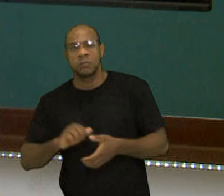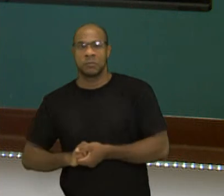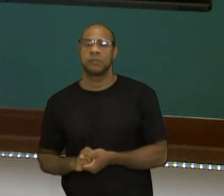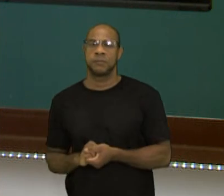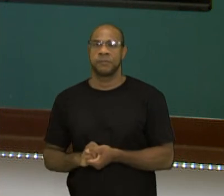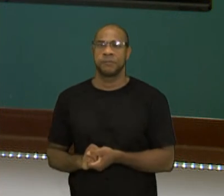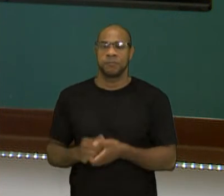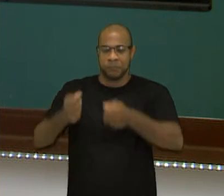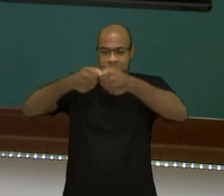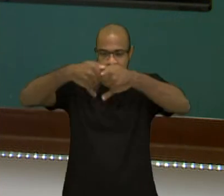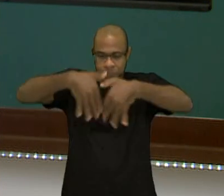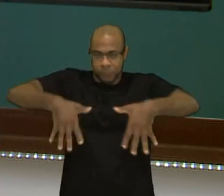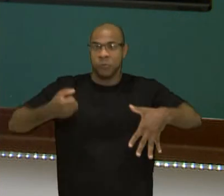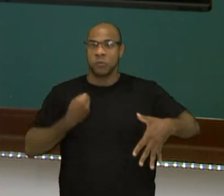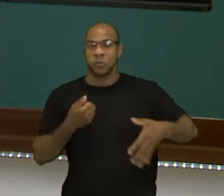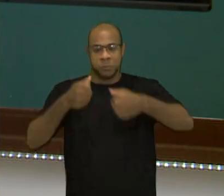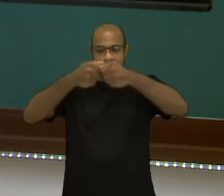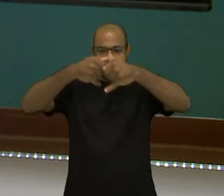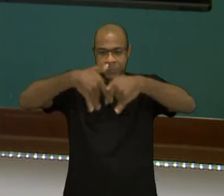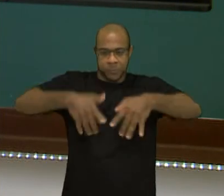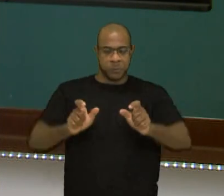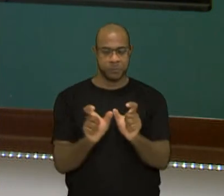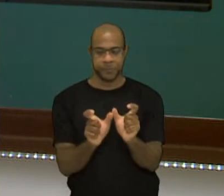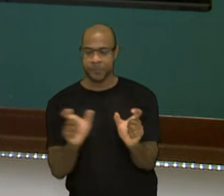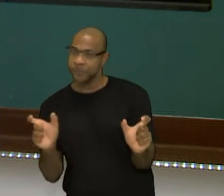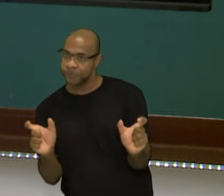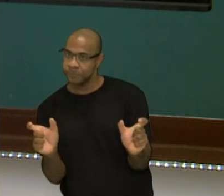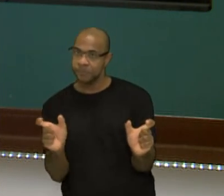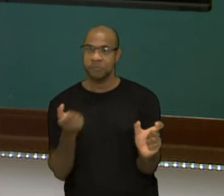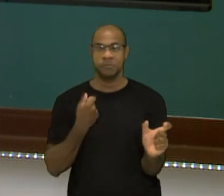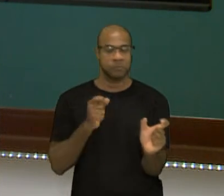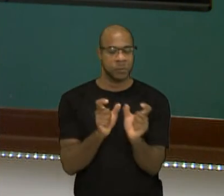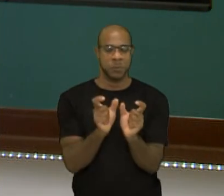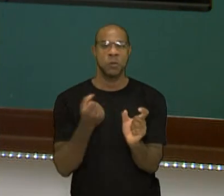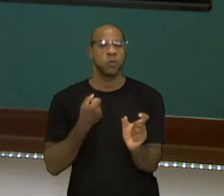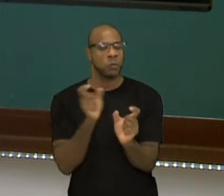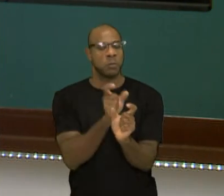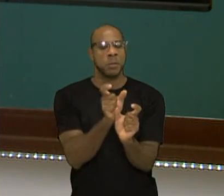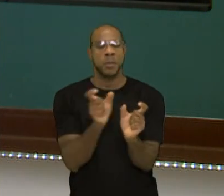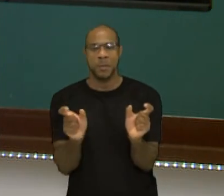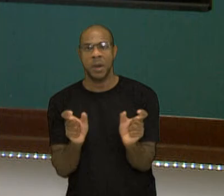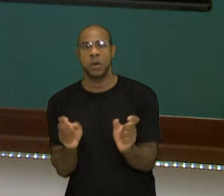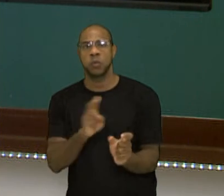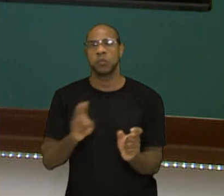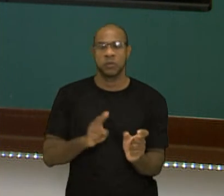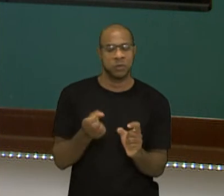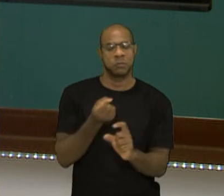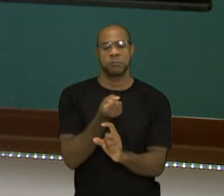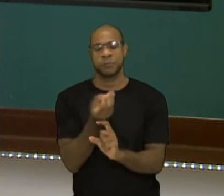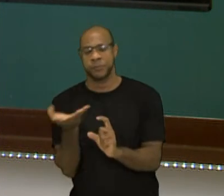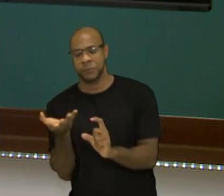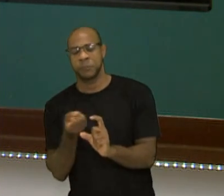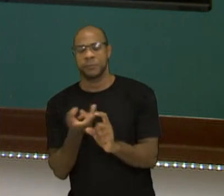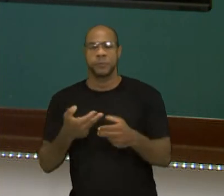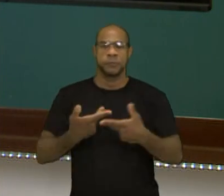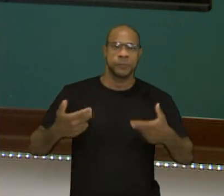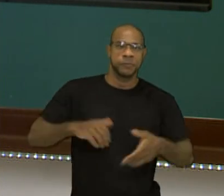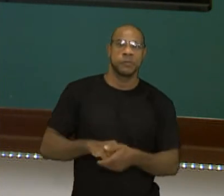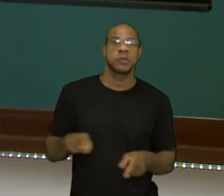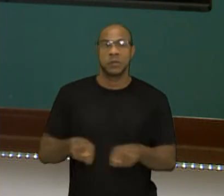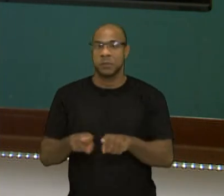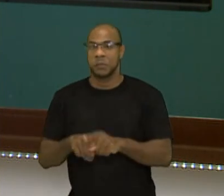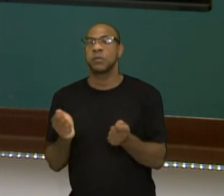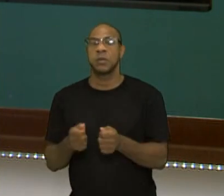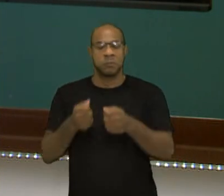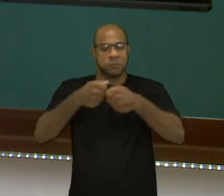a decomposição em fatores, né, de um número, usando a potenciação. A gente viu que isso é uma